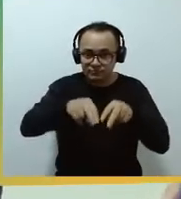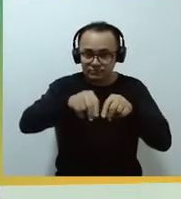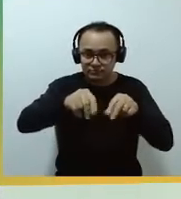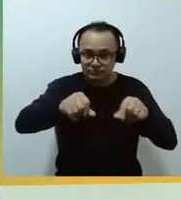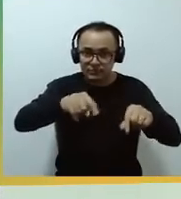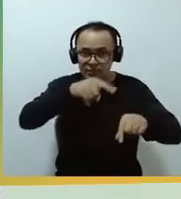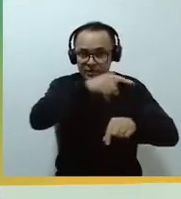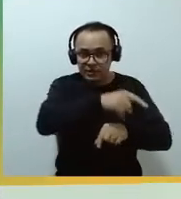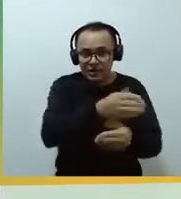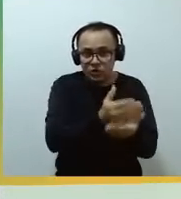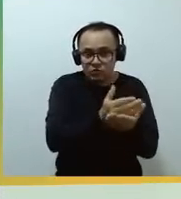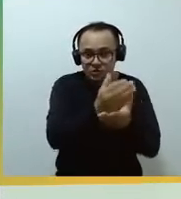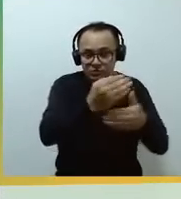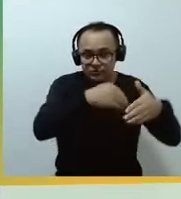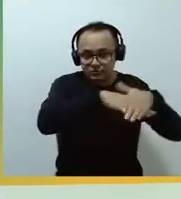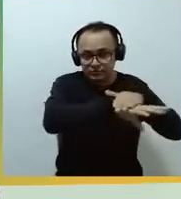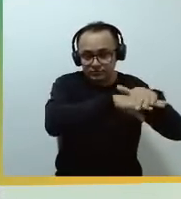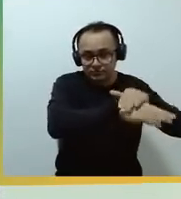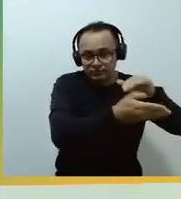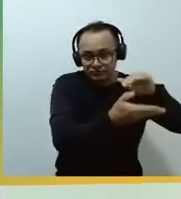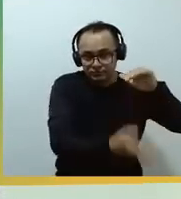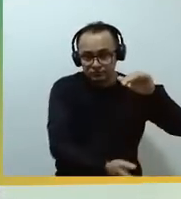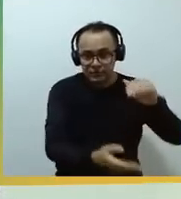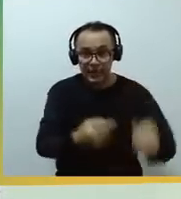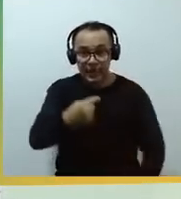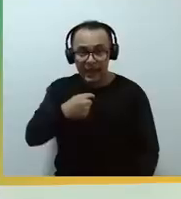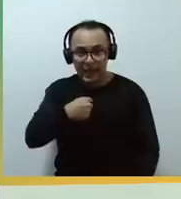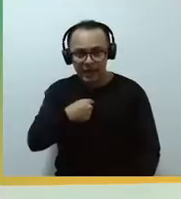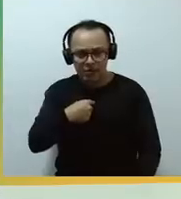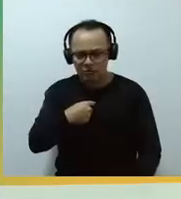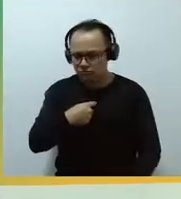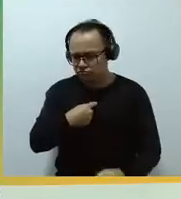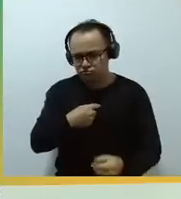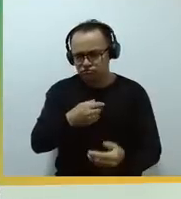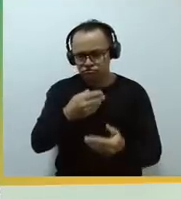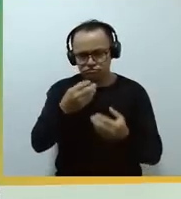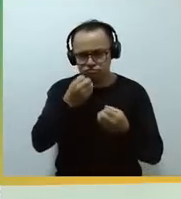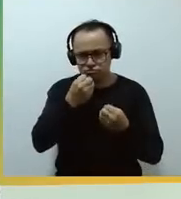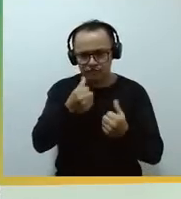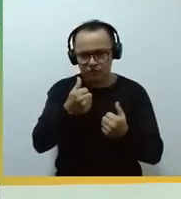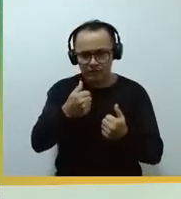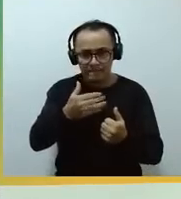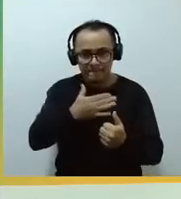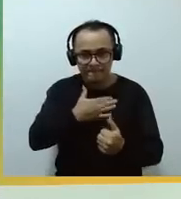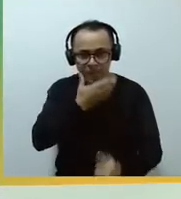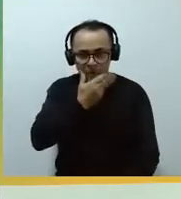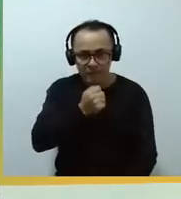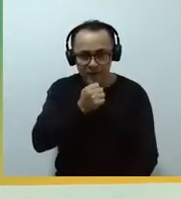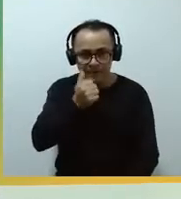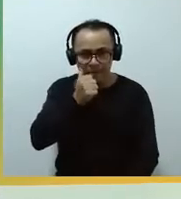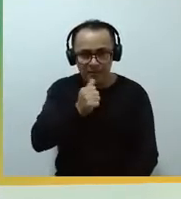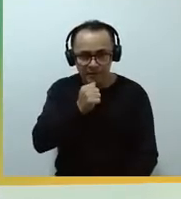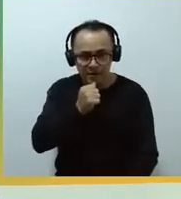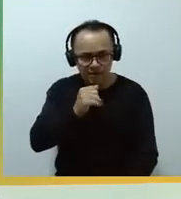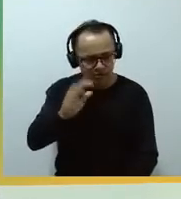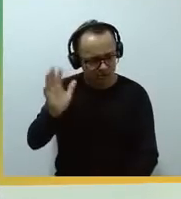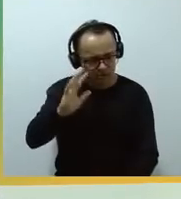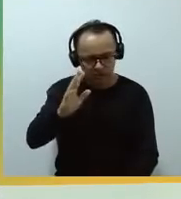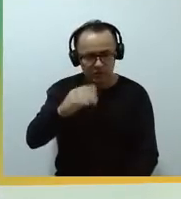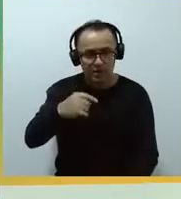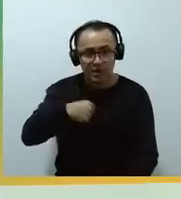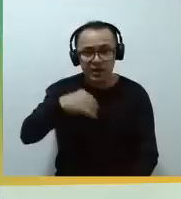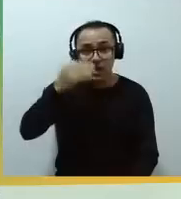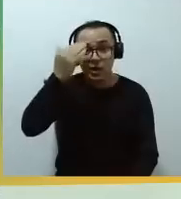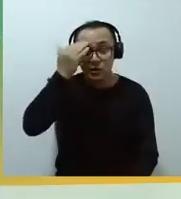tivesse uma agressão contra mim, tudo bem, mas contra meus pais, foram na casa dos meus pais, né? E eu entendo o lado emocional das pessoas, porque, afinal de